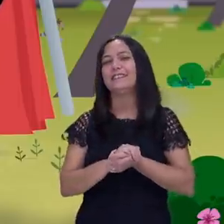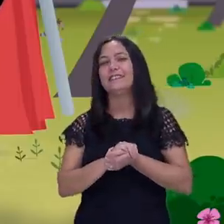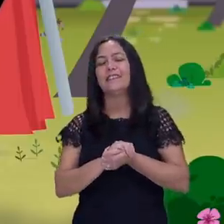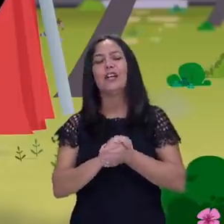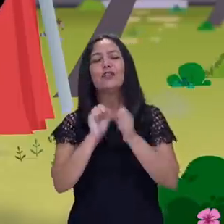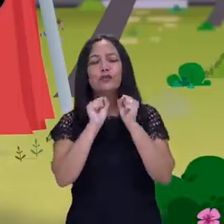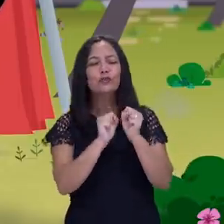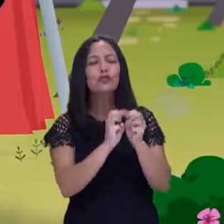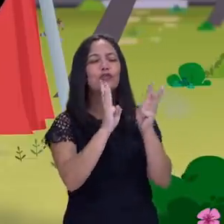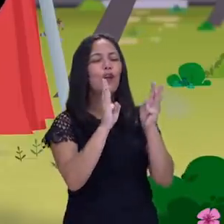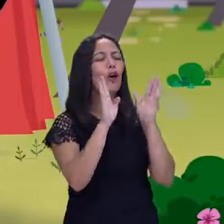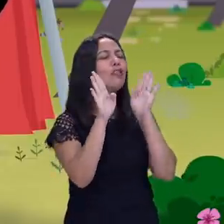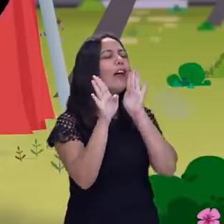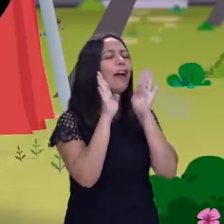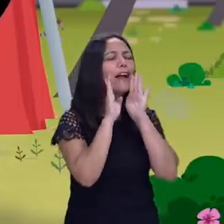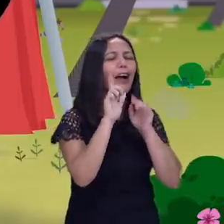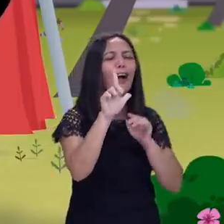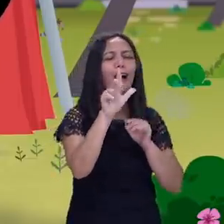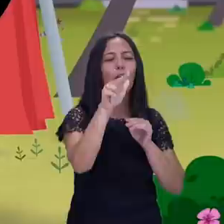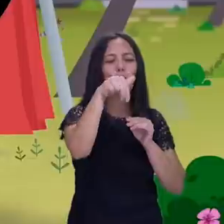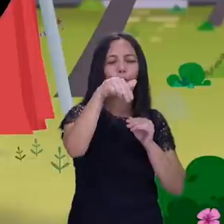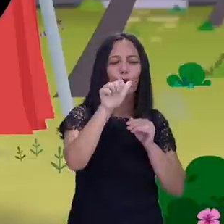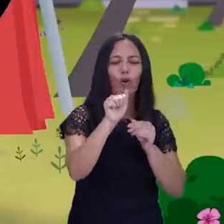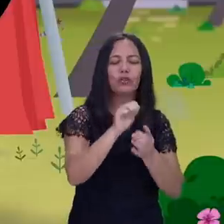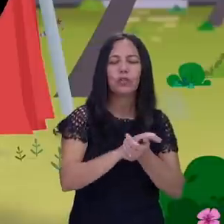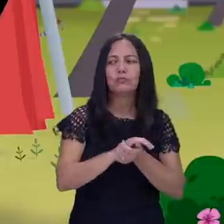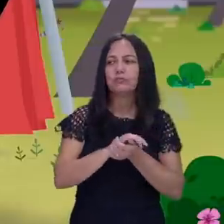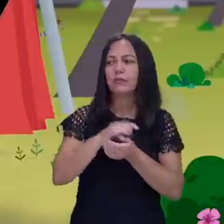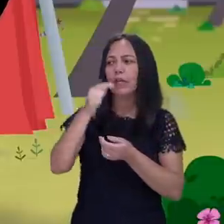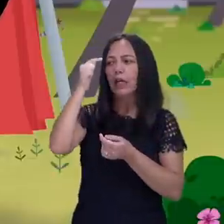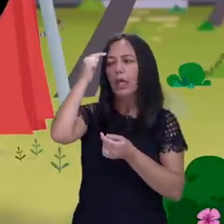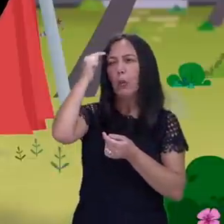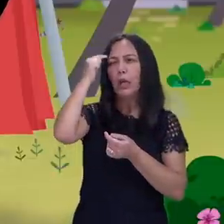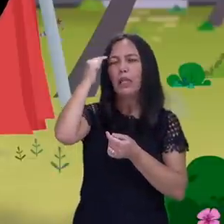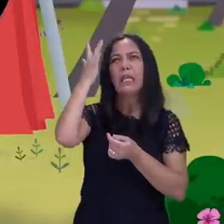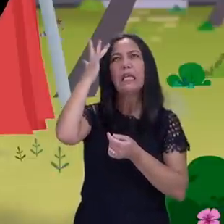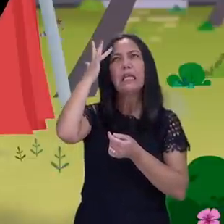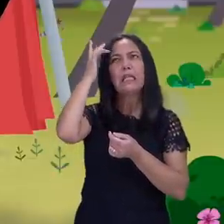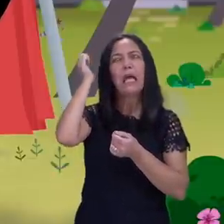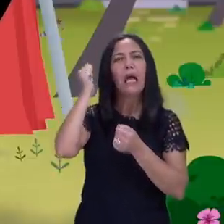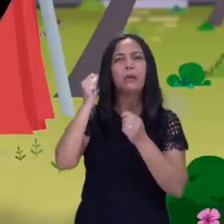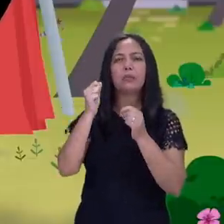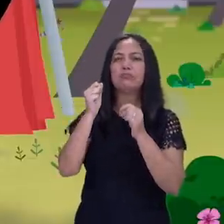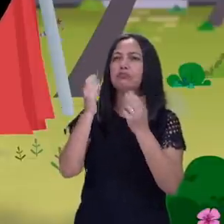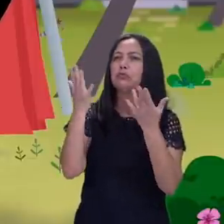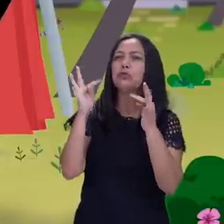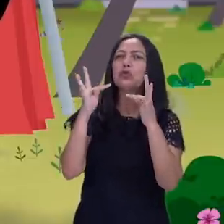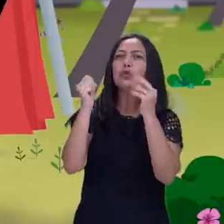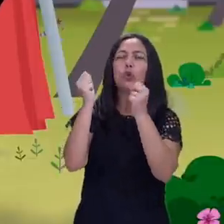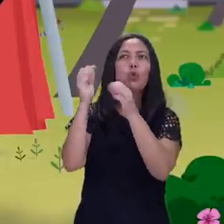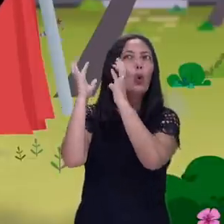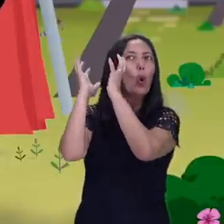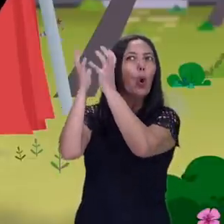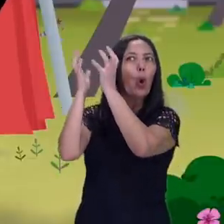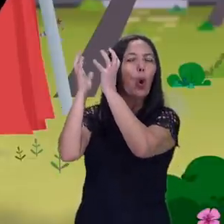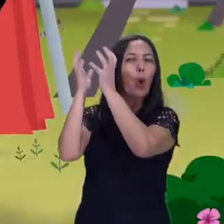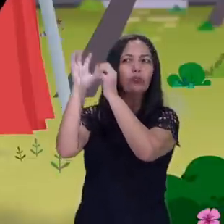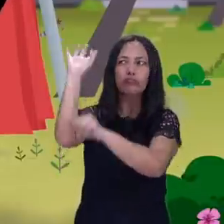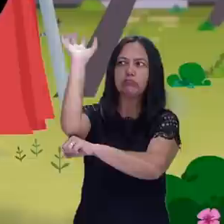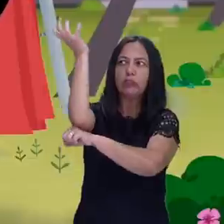Esse show foi muito legal, Luna! E eu que pensei que sabia tudo sobre os cocos. E sobre os coqueiros também.